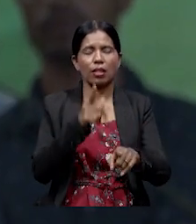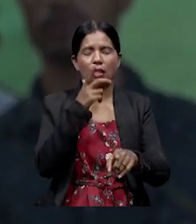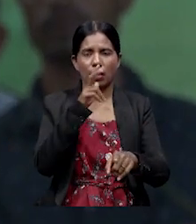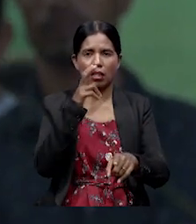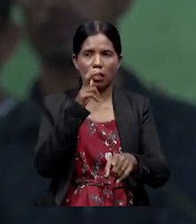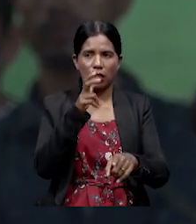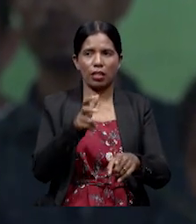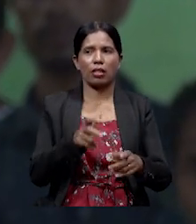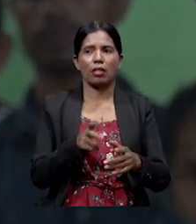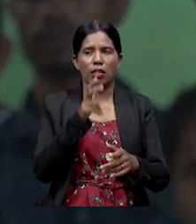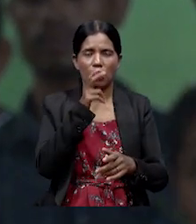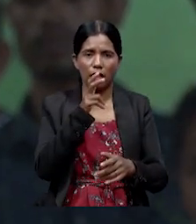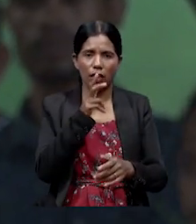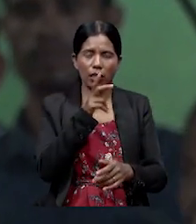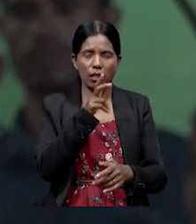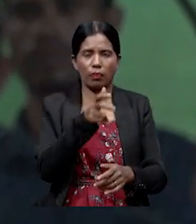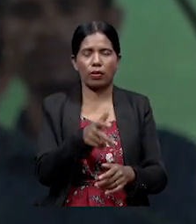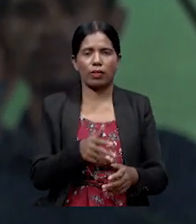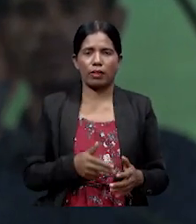chama a língua portuguesa.